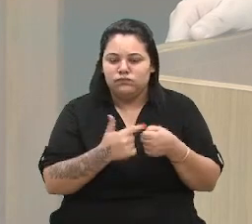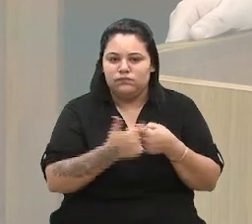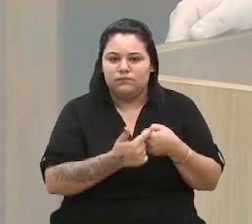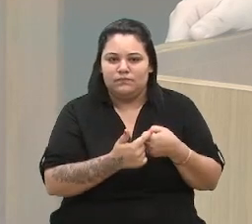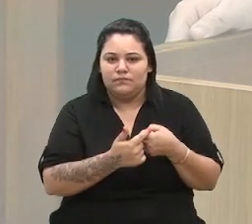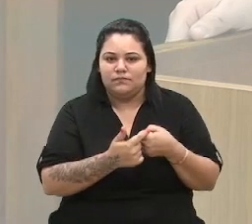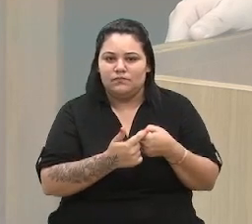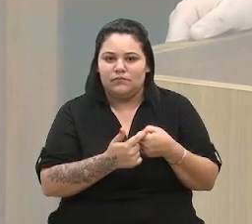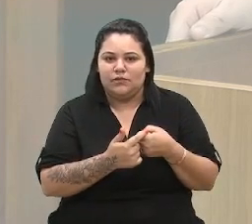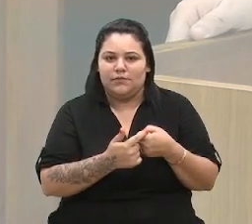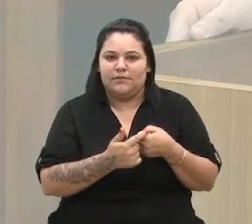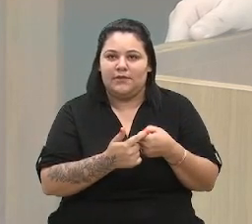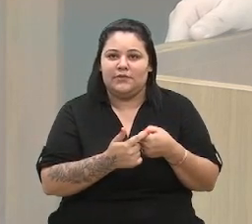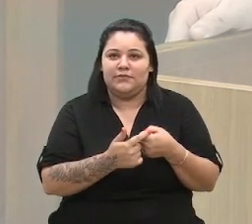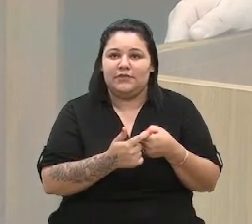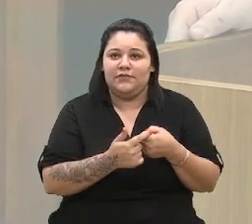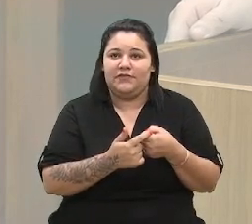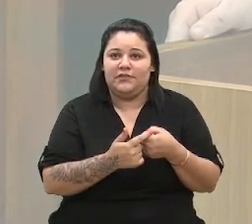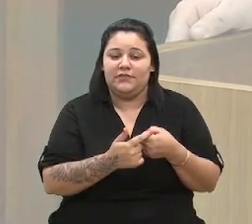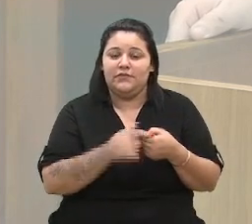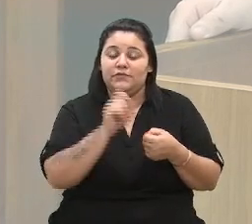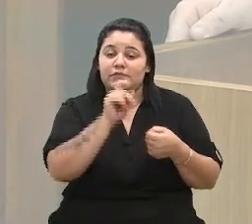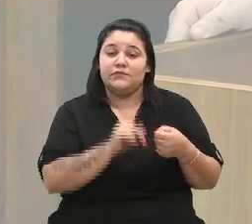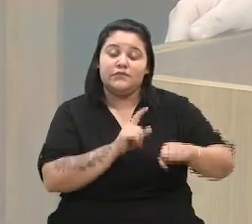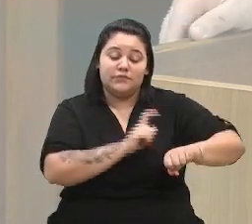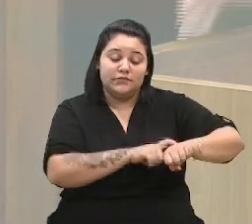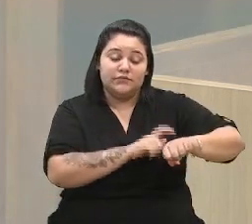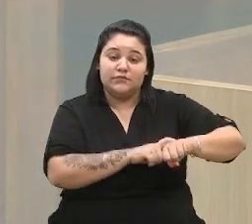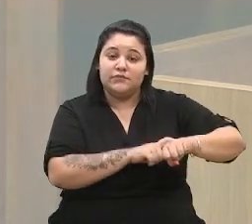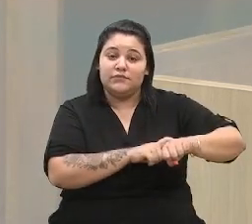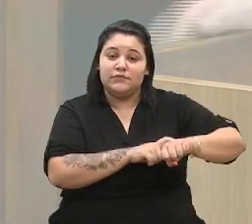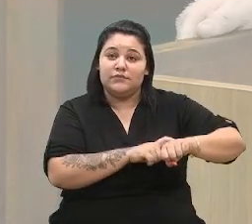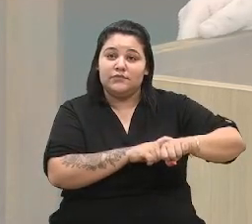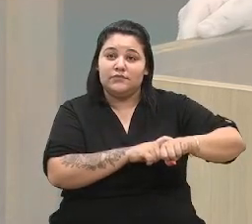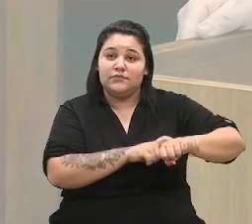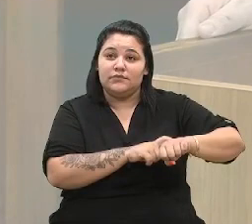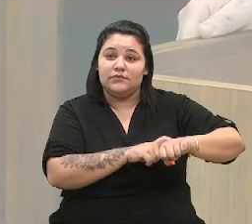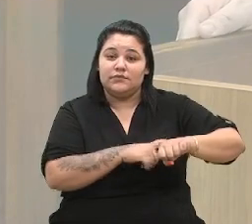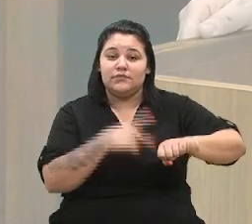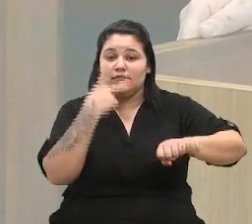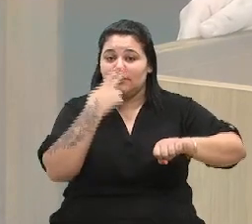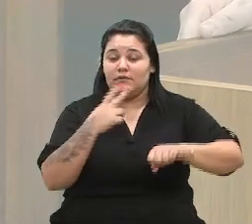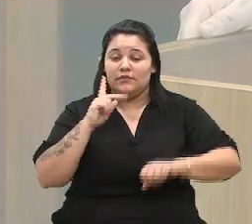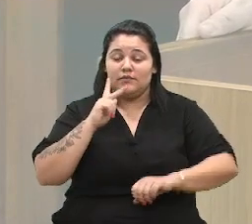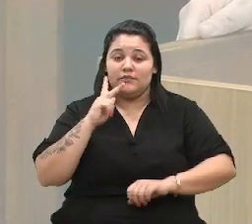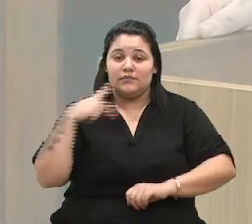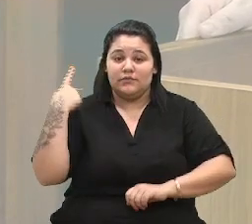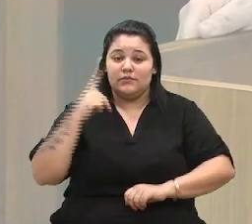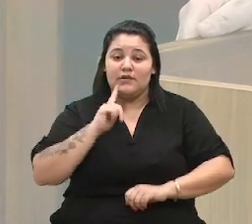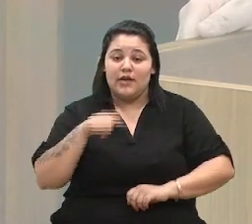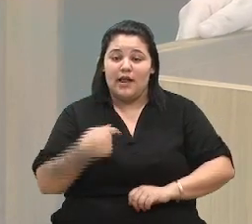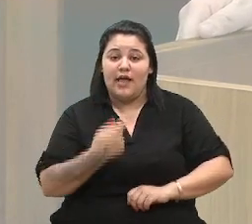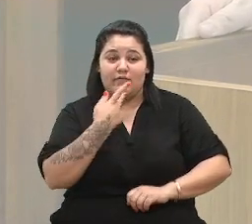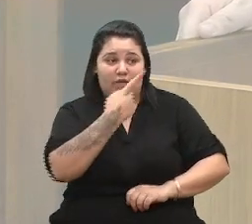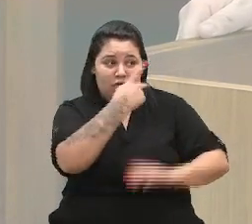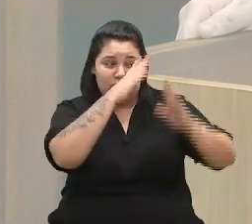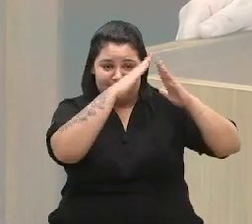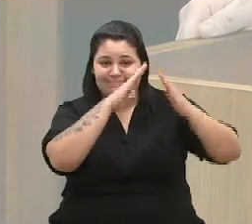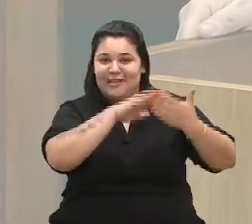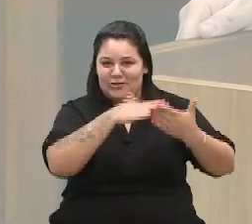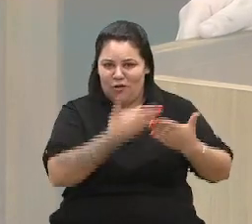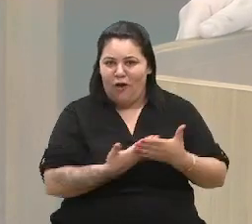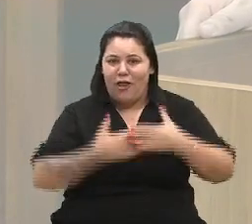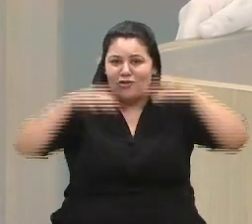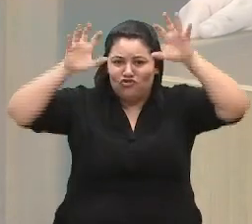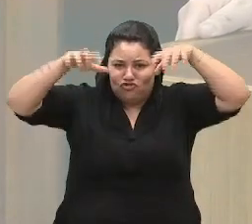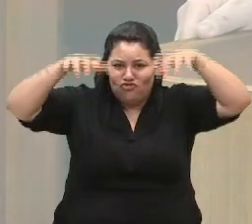quem está lá nesse momento, que nem diz a vereadora Gladys, se chover, vai estar com a criança lá pegando chuva dentro da